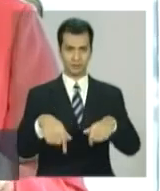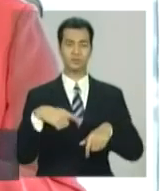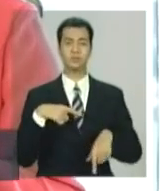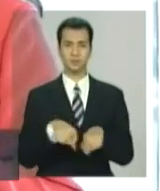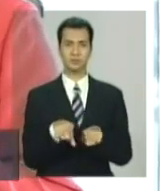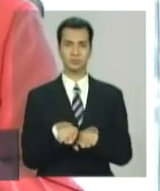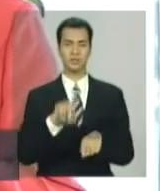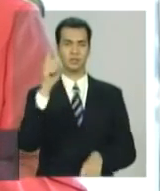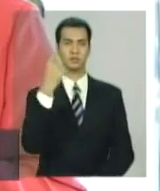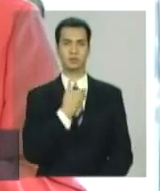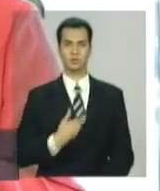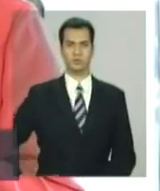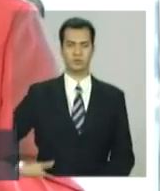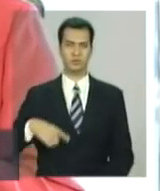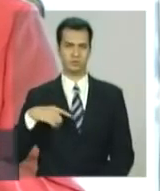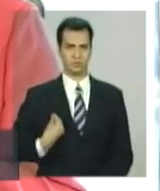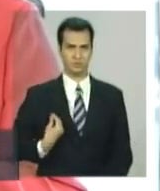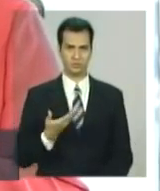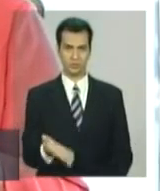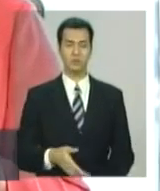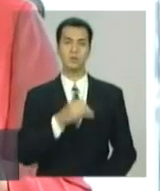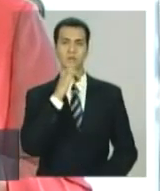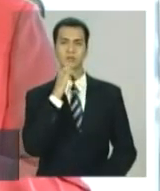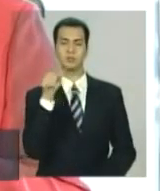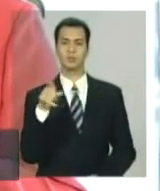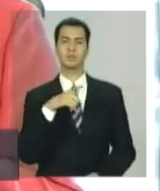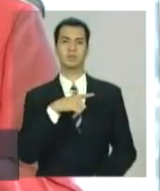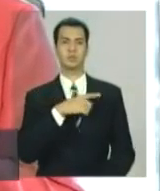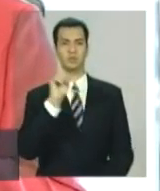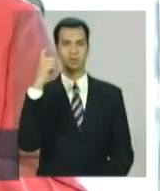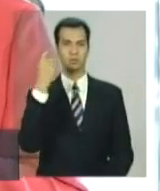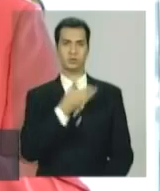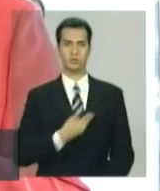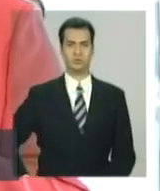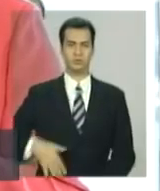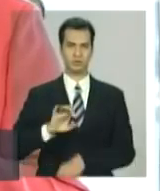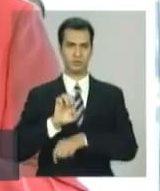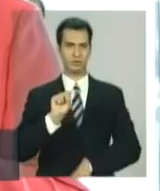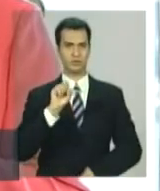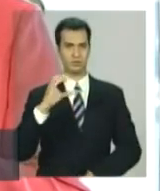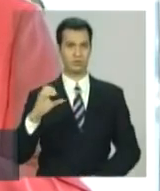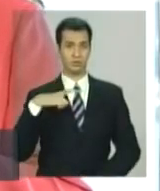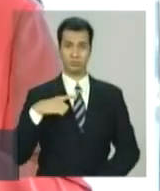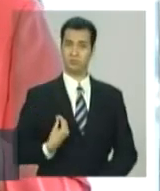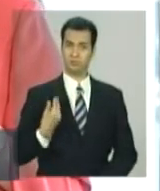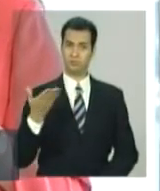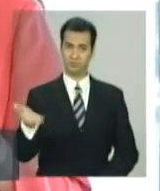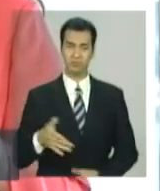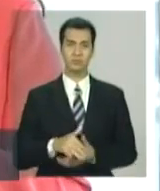ex-governadores, como o ex-governador de Santa Catarina, aqui presente,